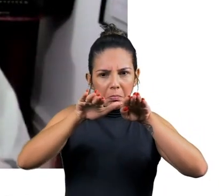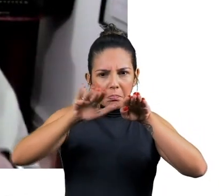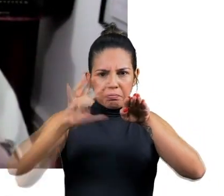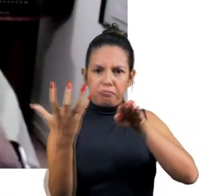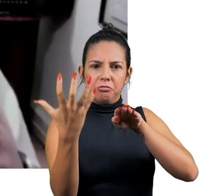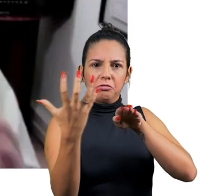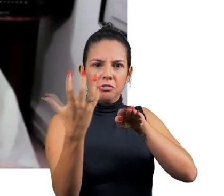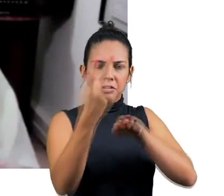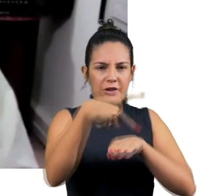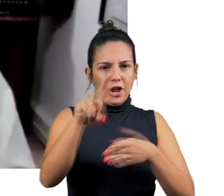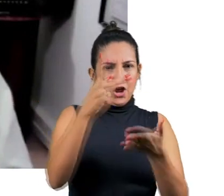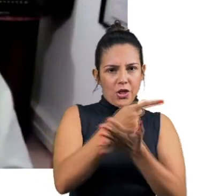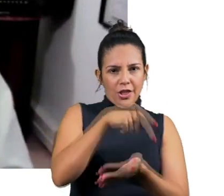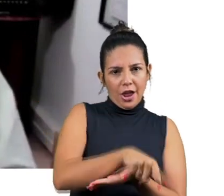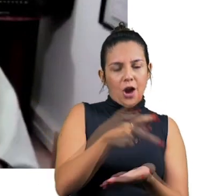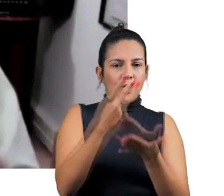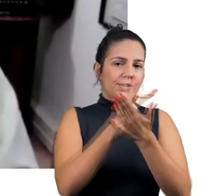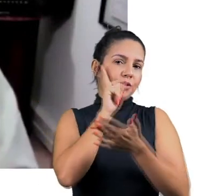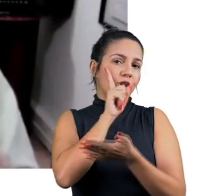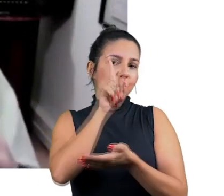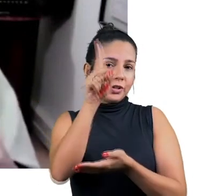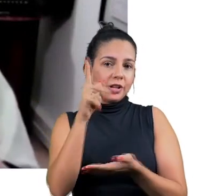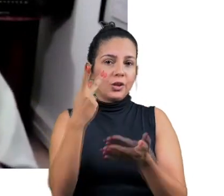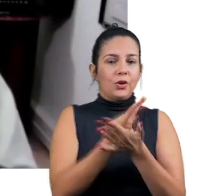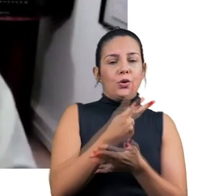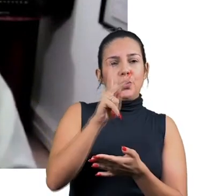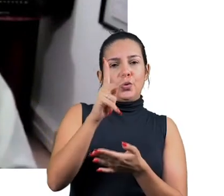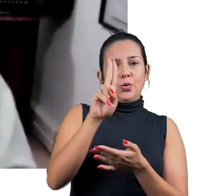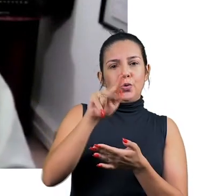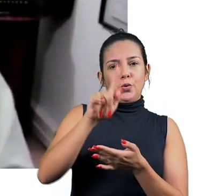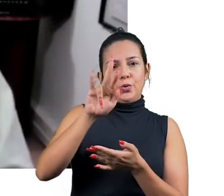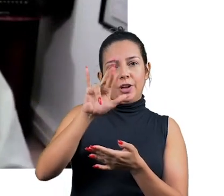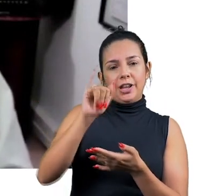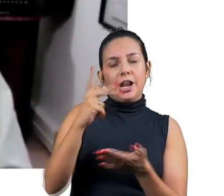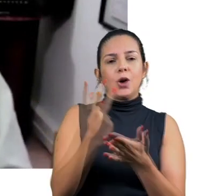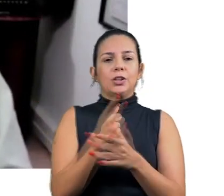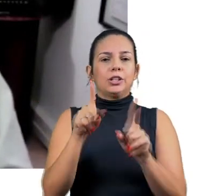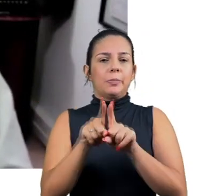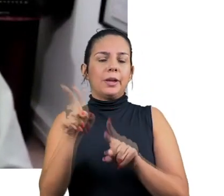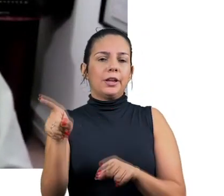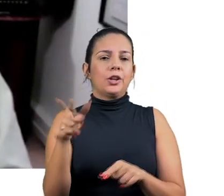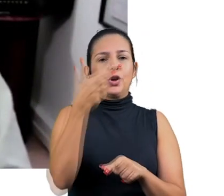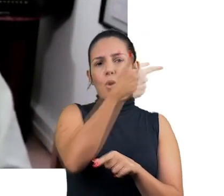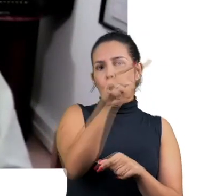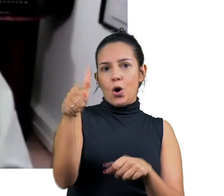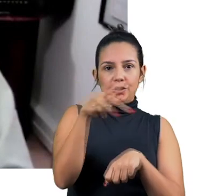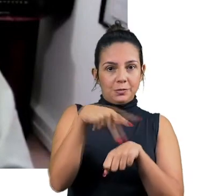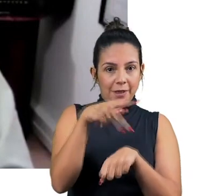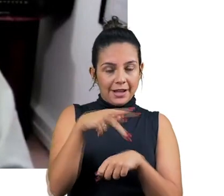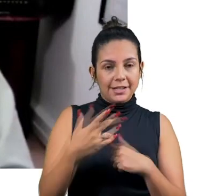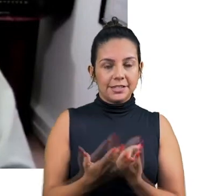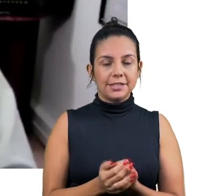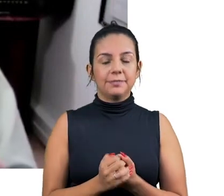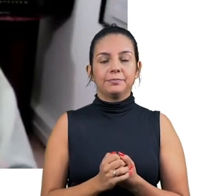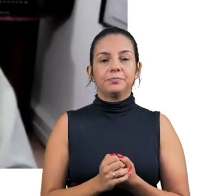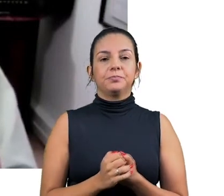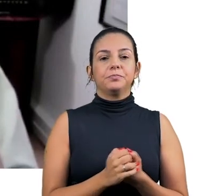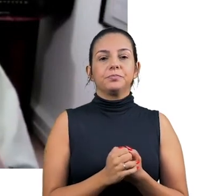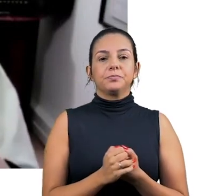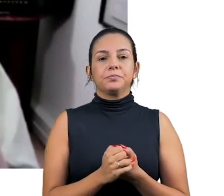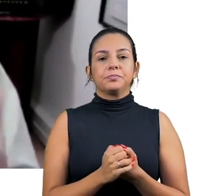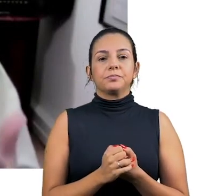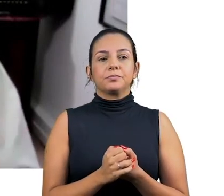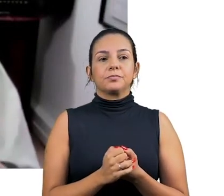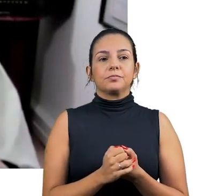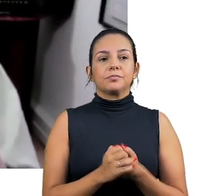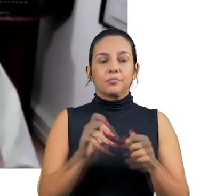Isso aconteceu aqui, aconteceu nos Estados Unidos, aconteceu na Hungria, aconteceu em outros países.